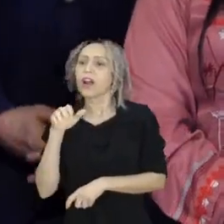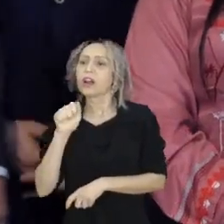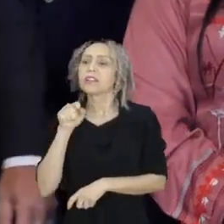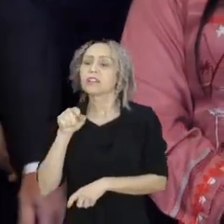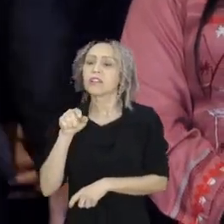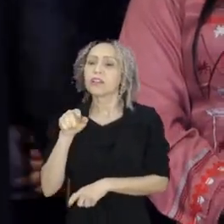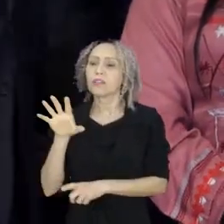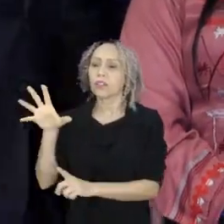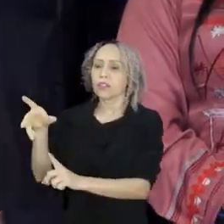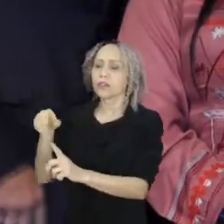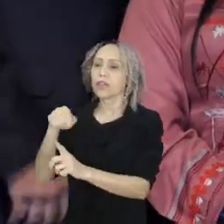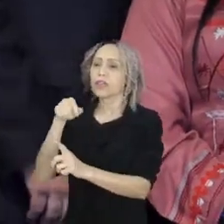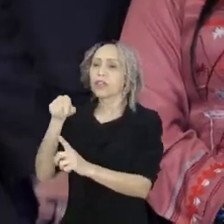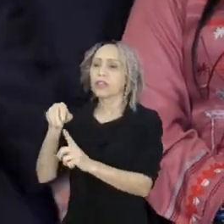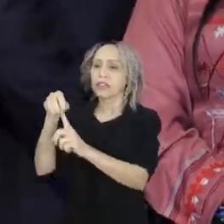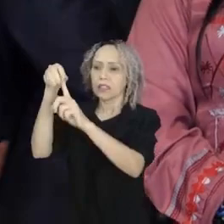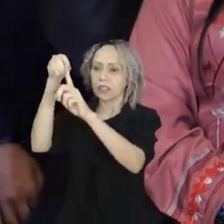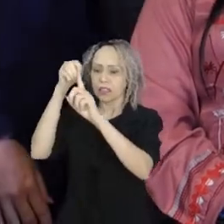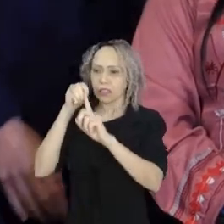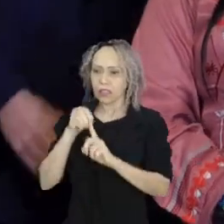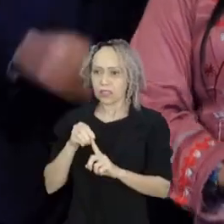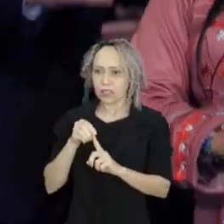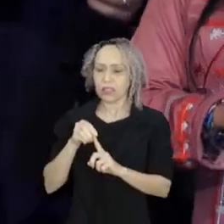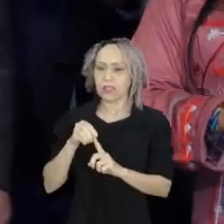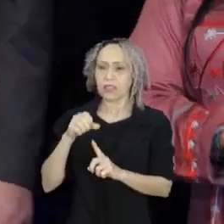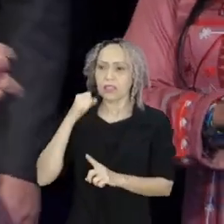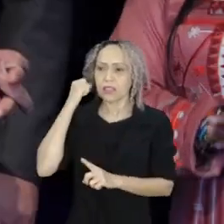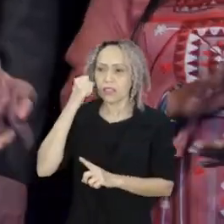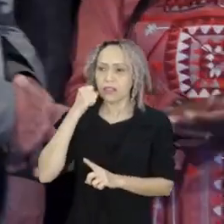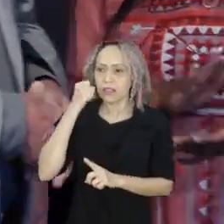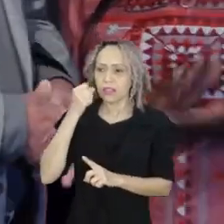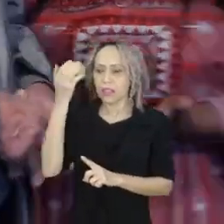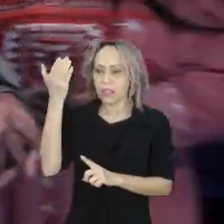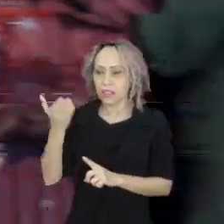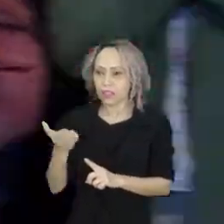Carlos Fávaro, senador dele, pelo estado do Mato Grosso.